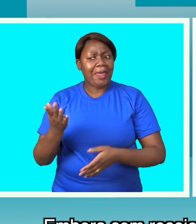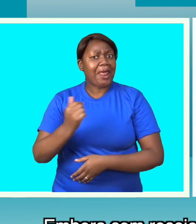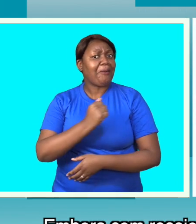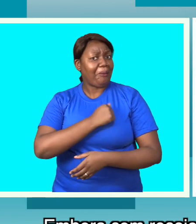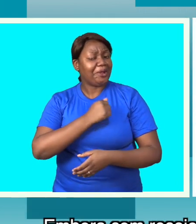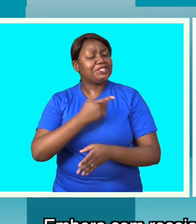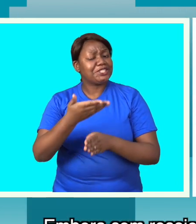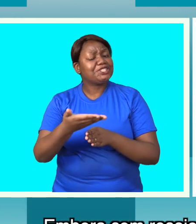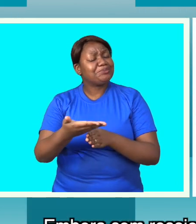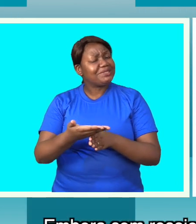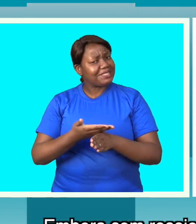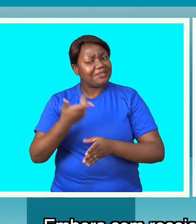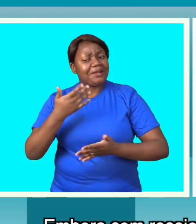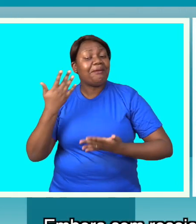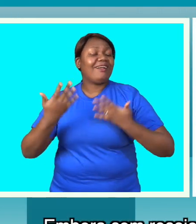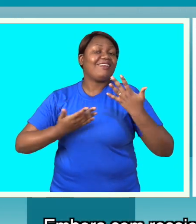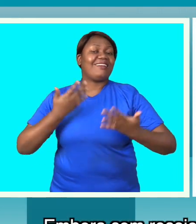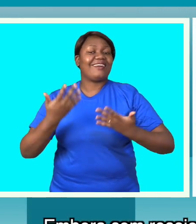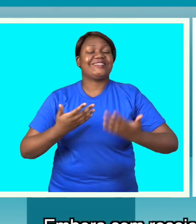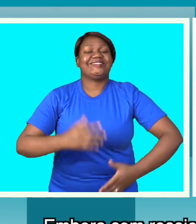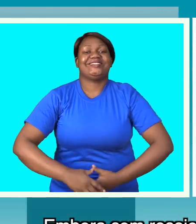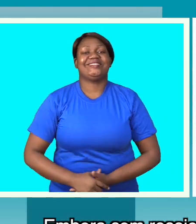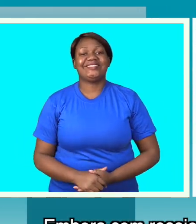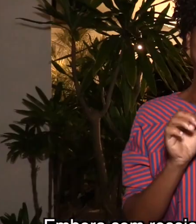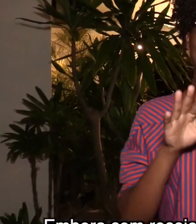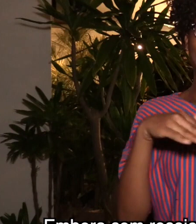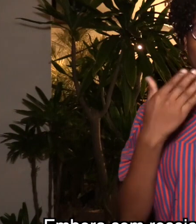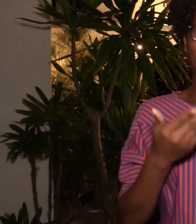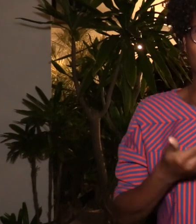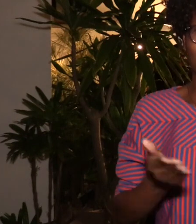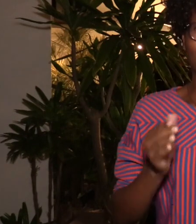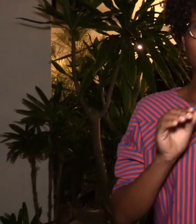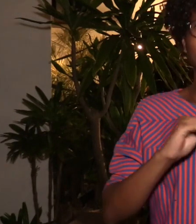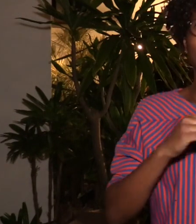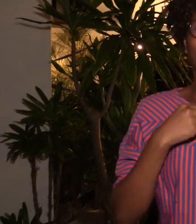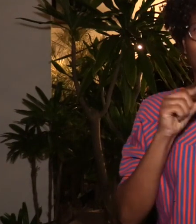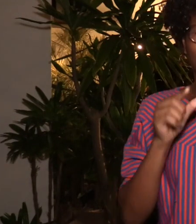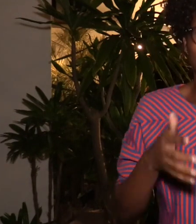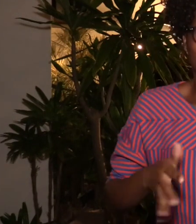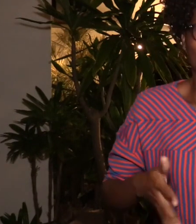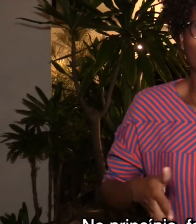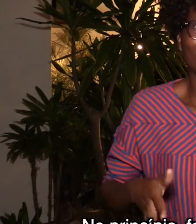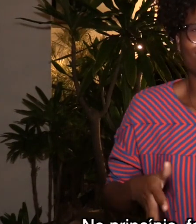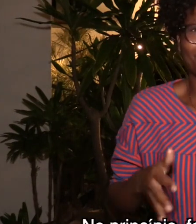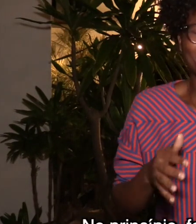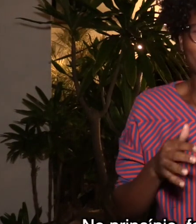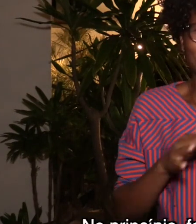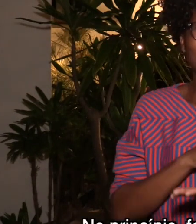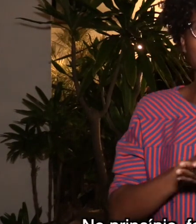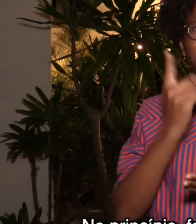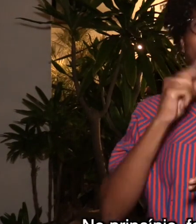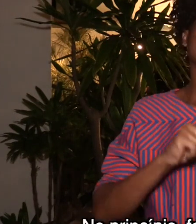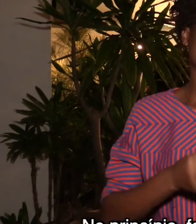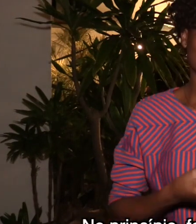ela gostou da experiência e diz estar preparada para eventos similares. No princípio,